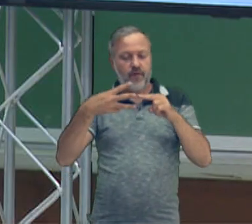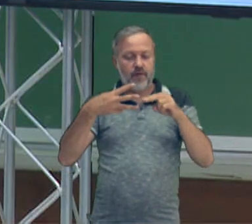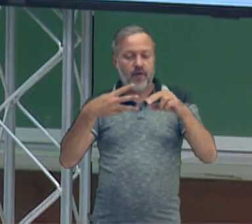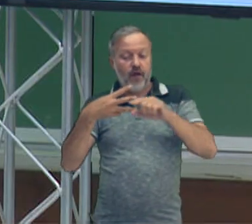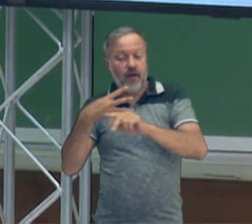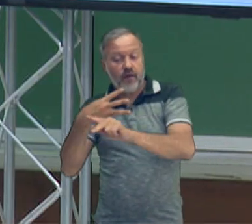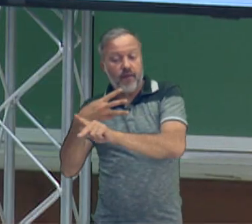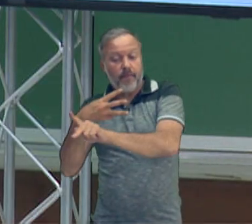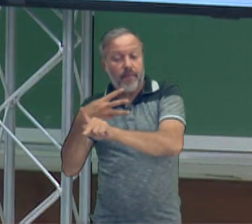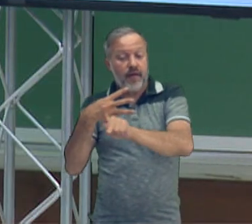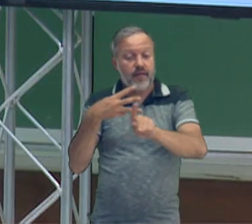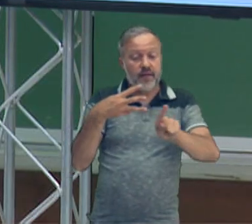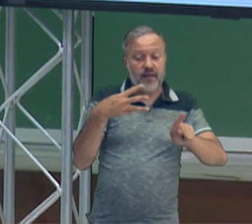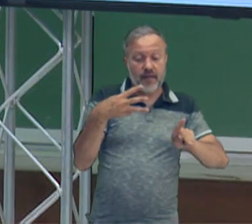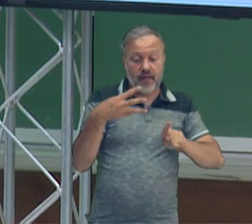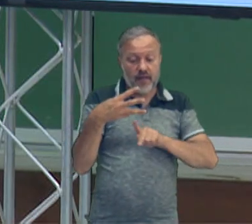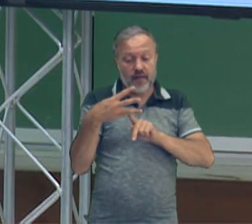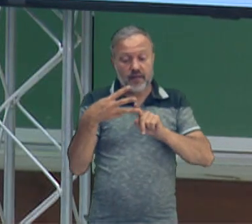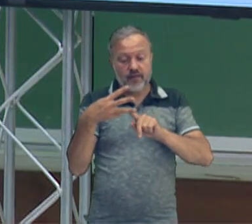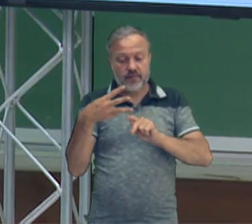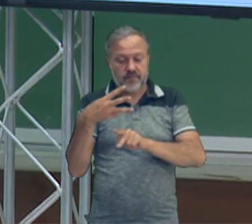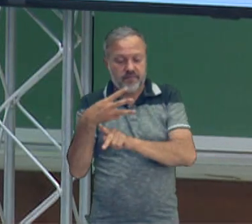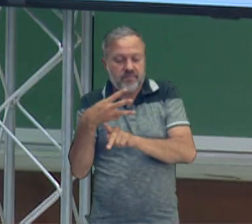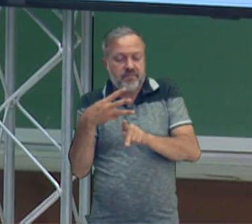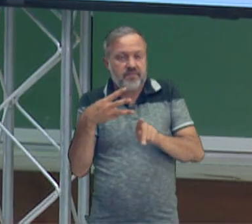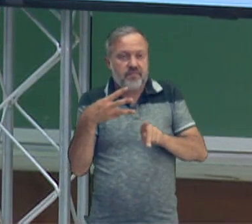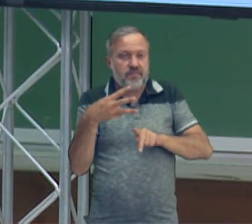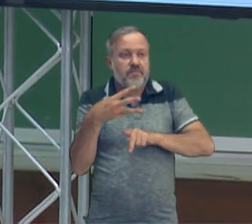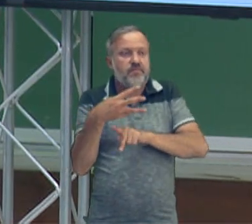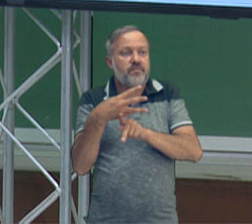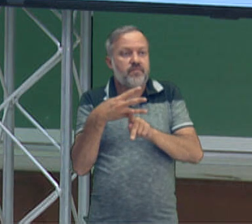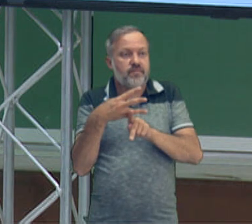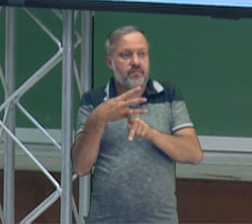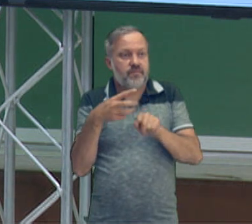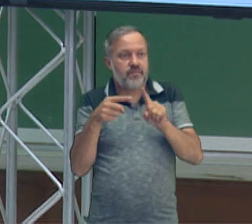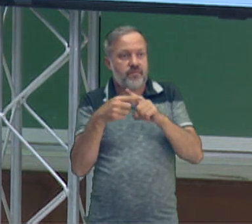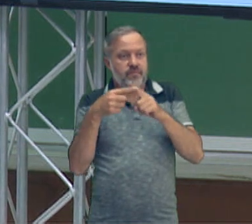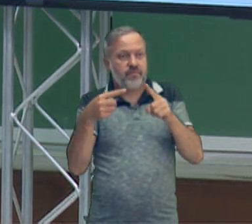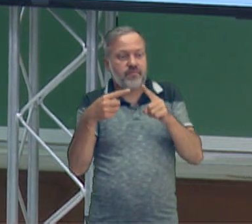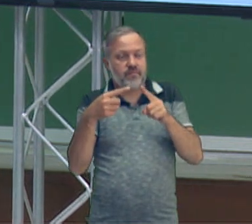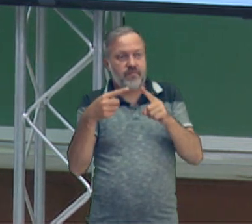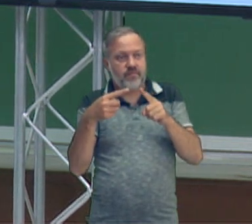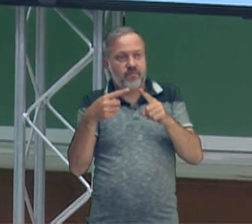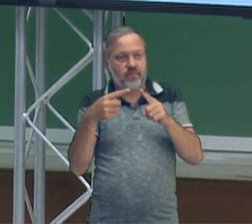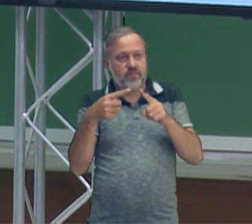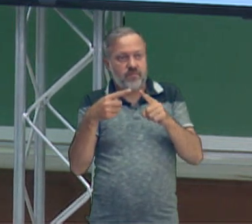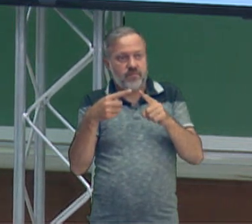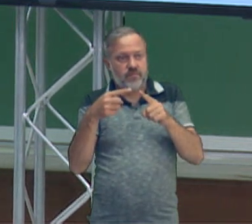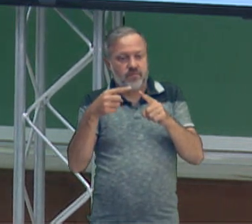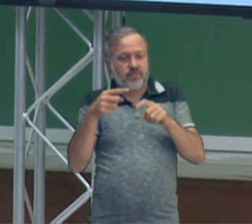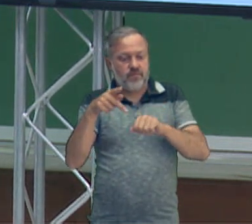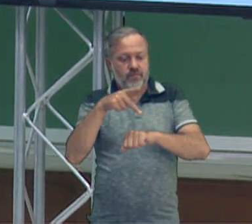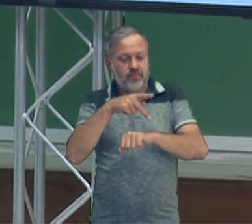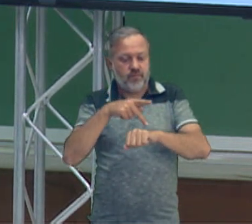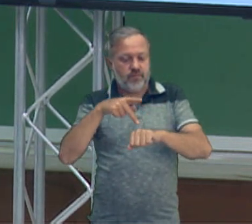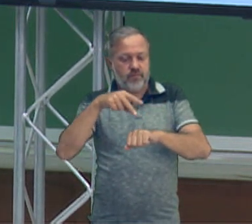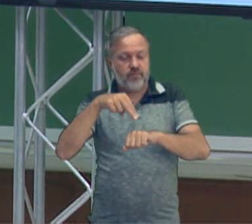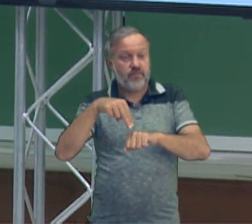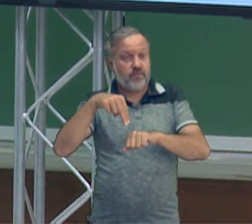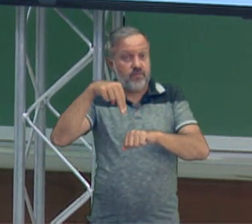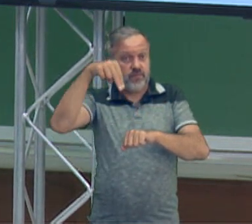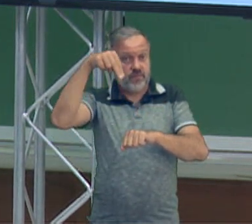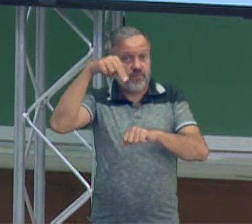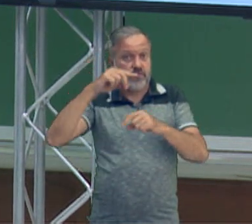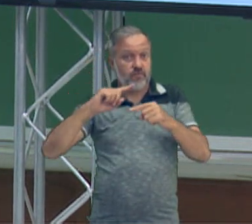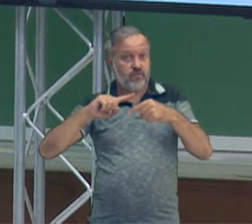semiperiféricos e periféricos. Mas eu estou colocando aqui como países do norte desenvolvidos ou países